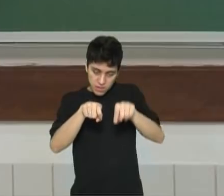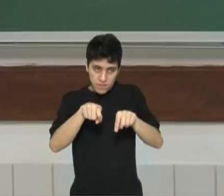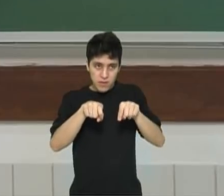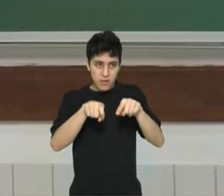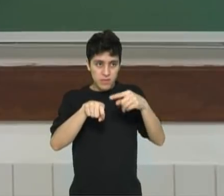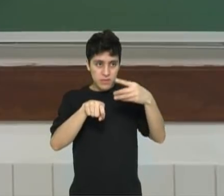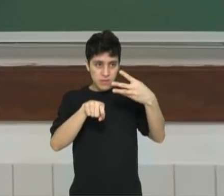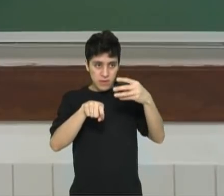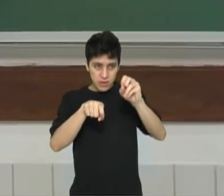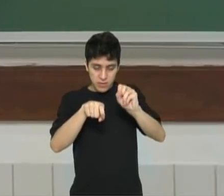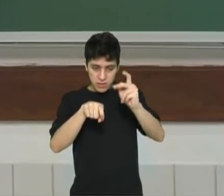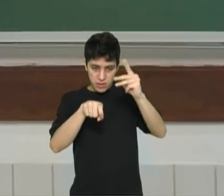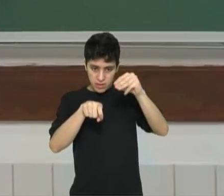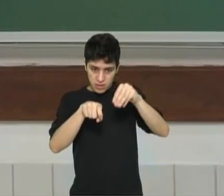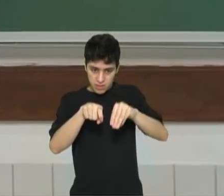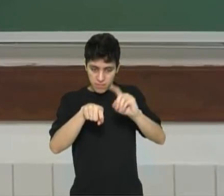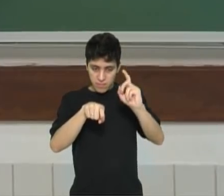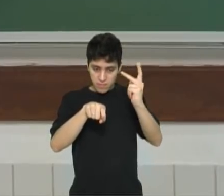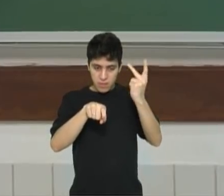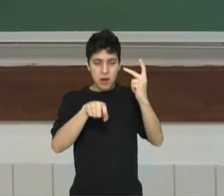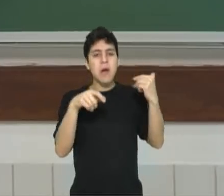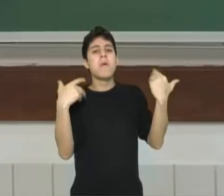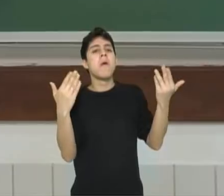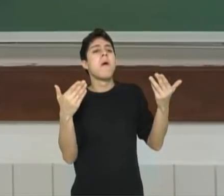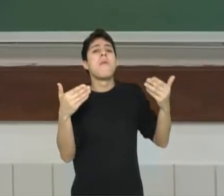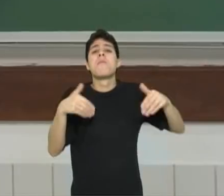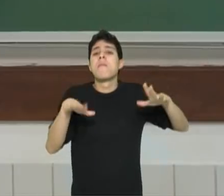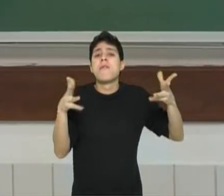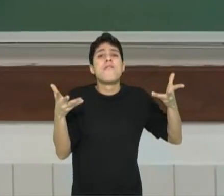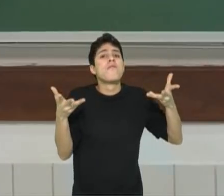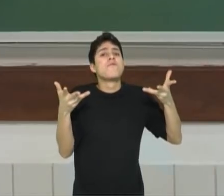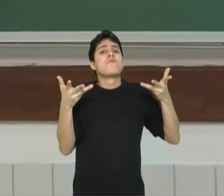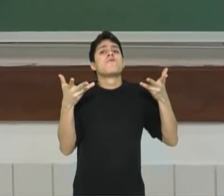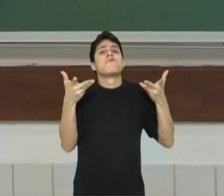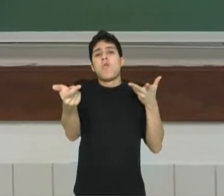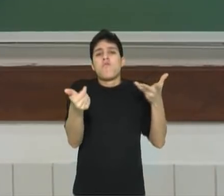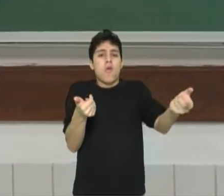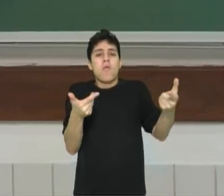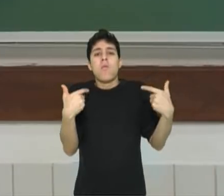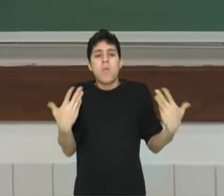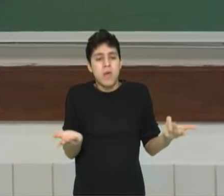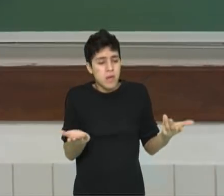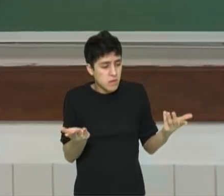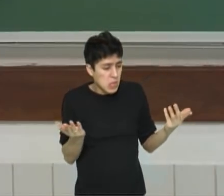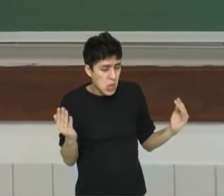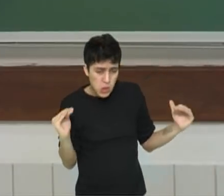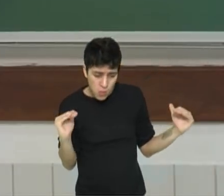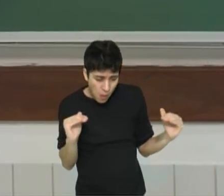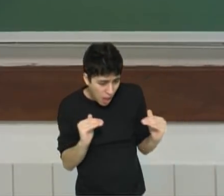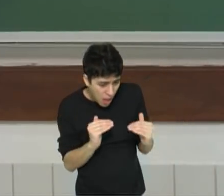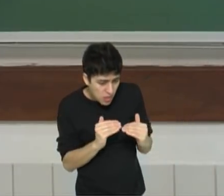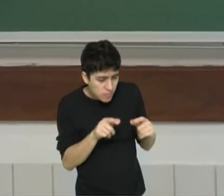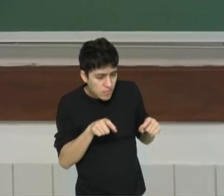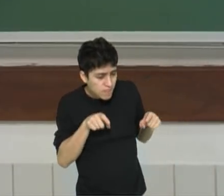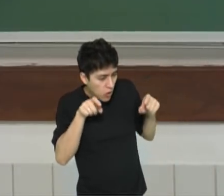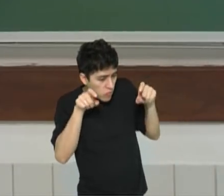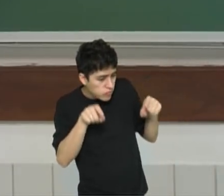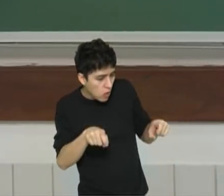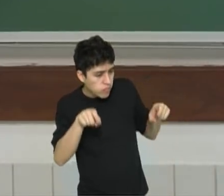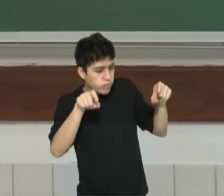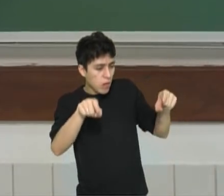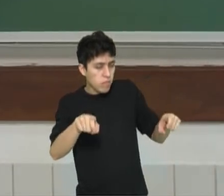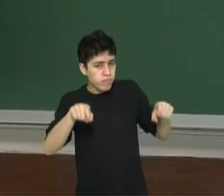7,48 quilômetros por hora. Qual deles está correndo com uma maior velocidade? Ambos estão desenvolvendo a